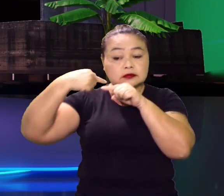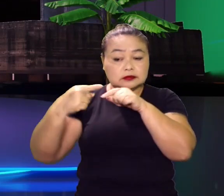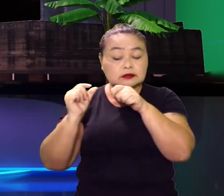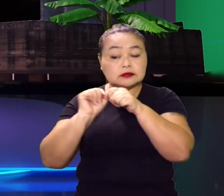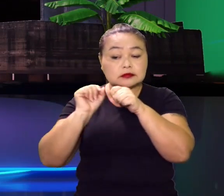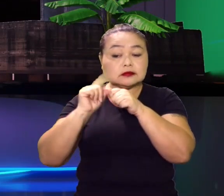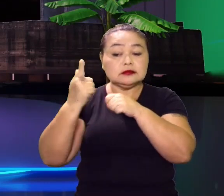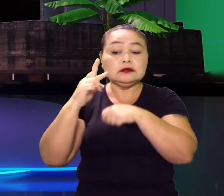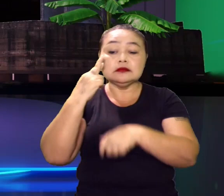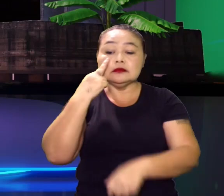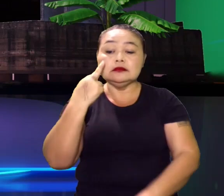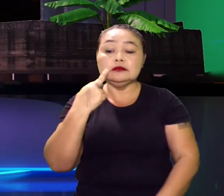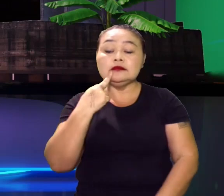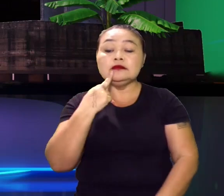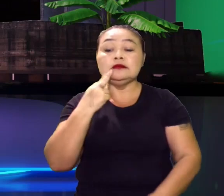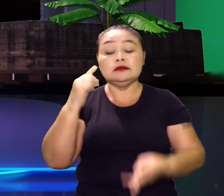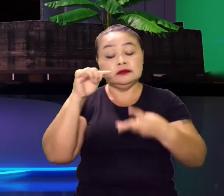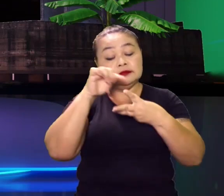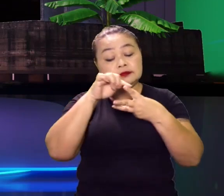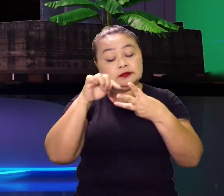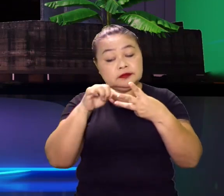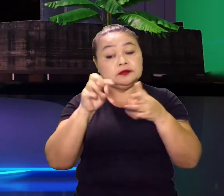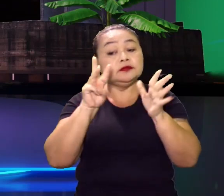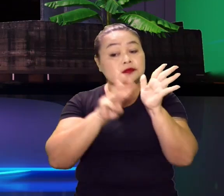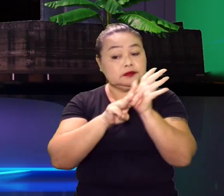de Rondônia. Nós temos 3 grandes bacias, que é o